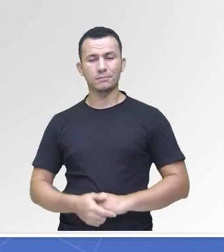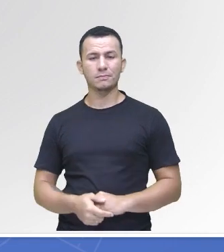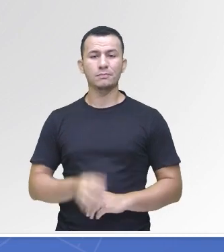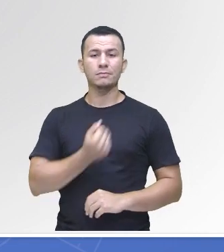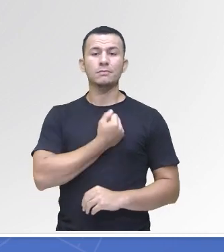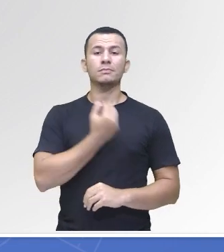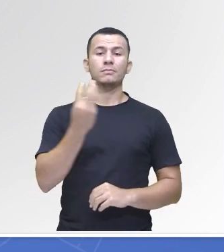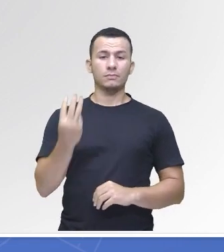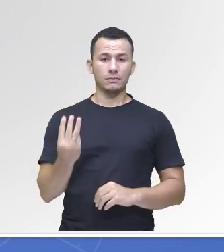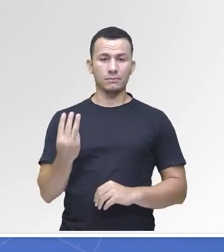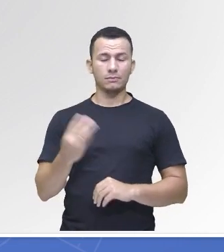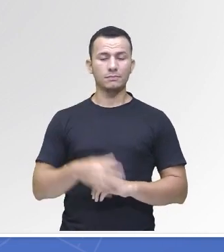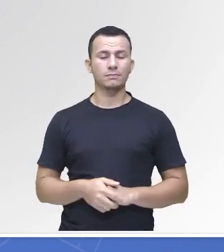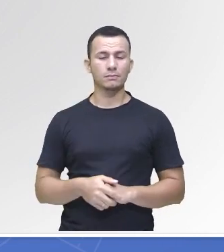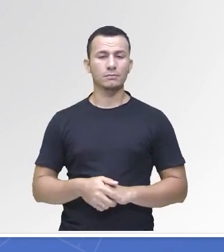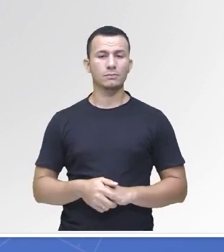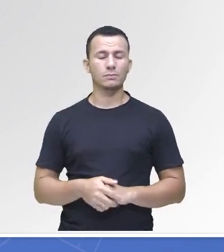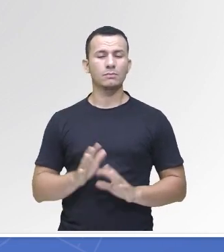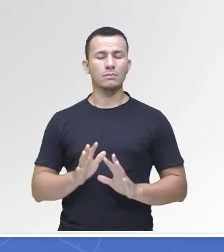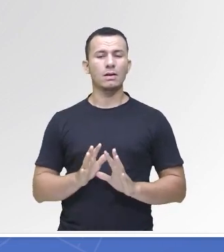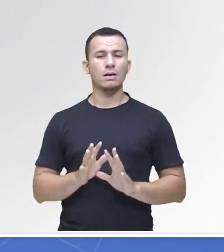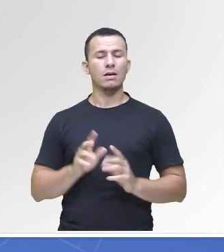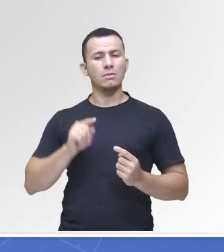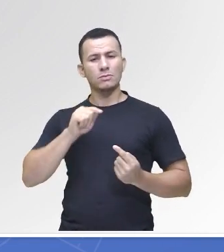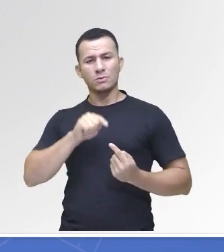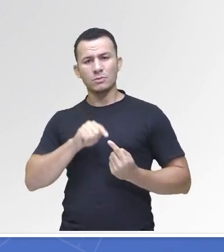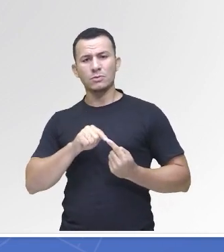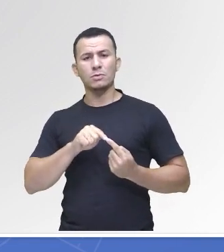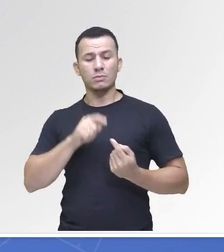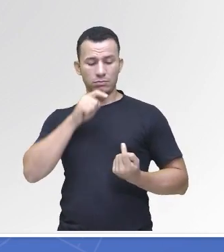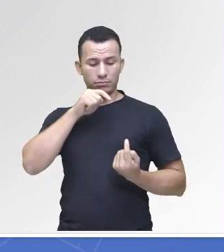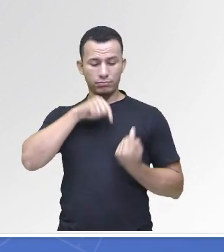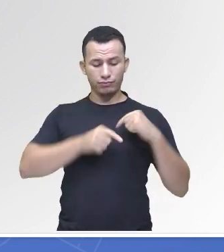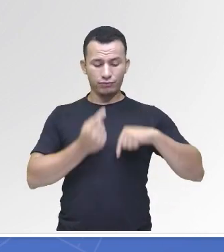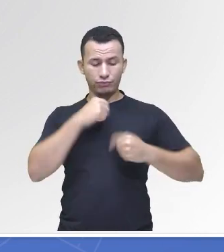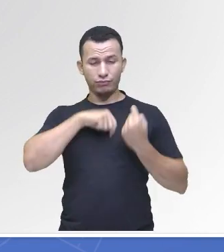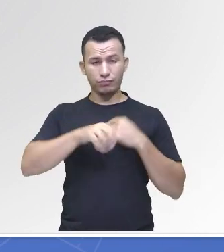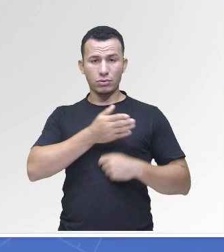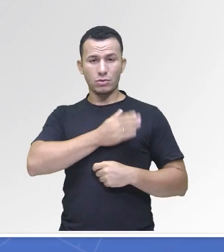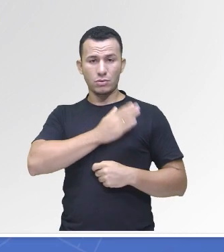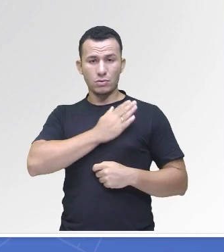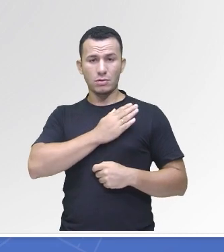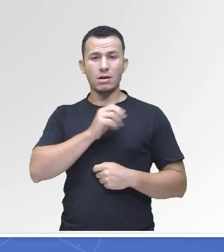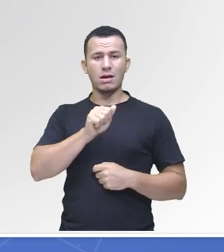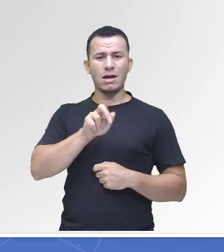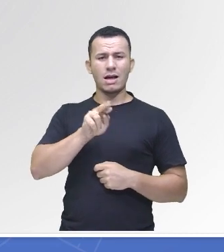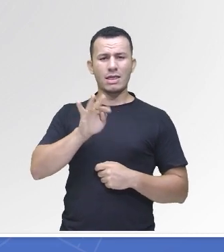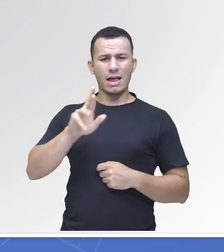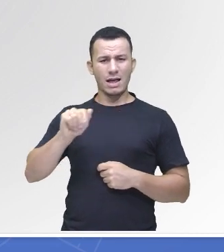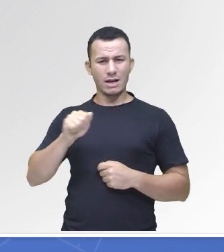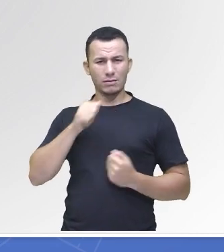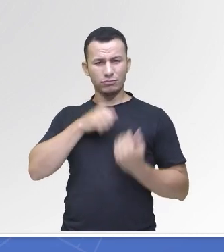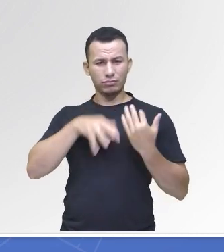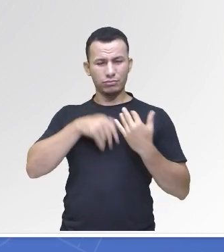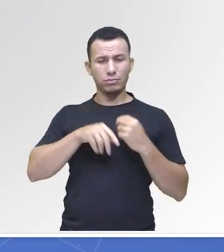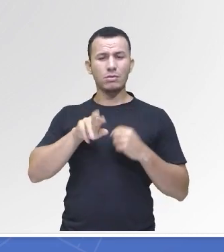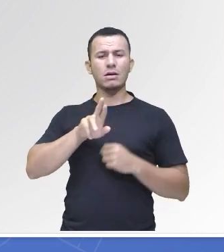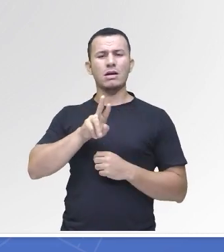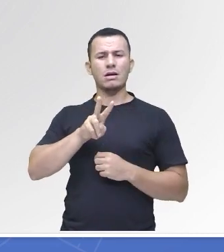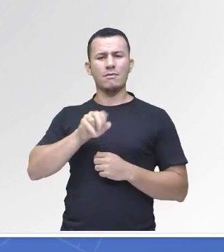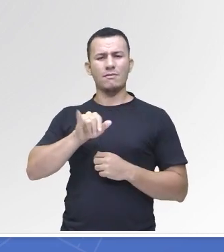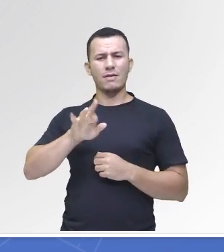questão 3, com relação à função das artérias e veias na circulação humana, analise a figura e